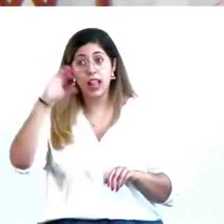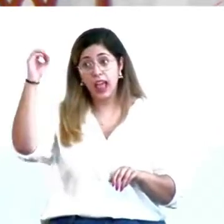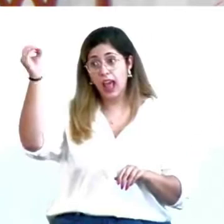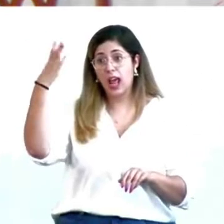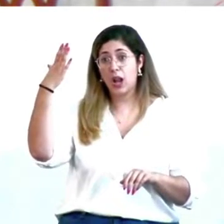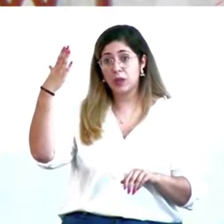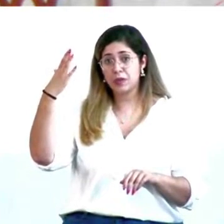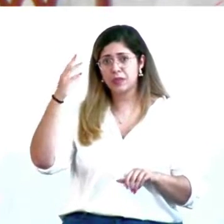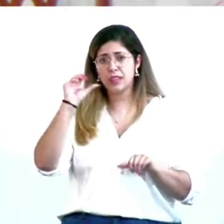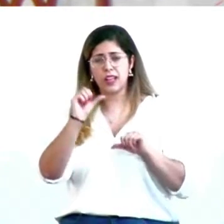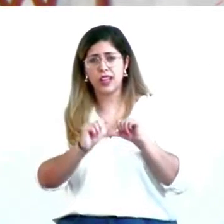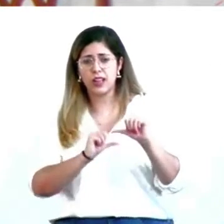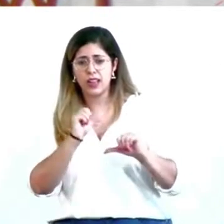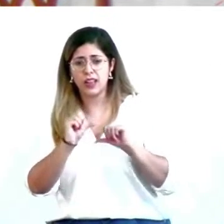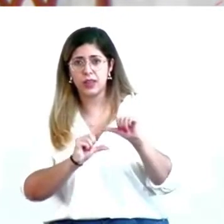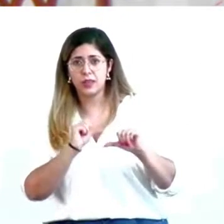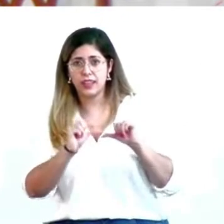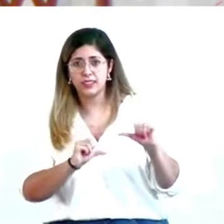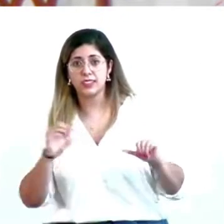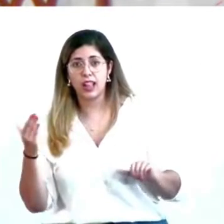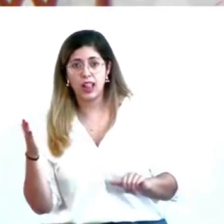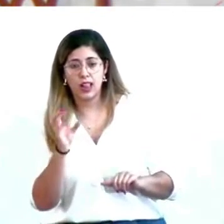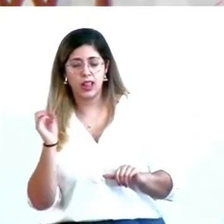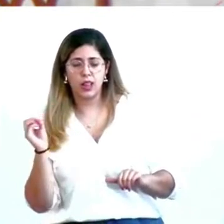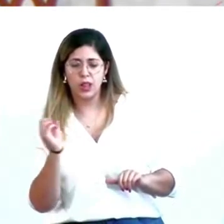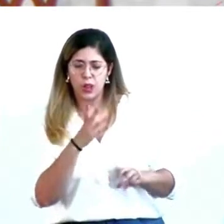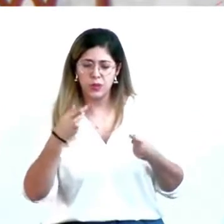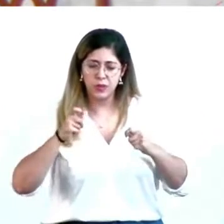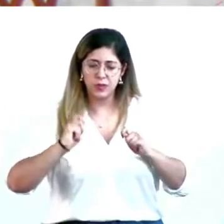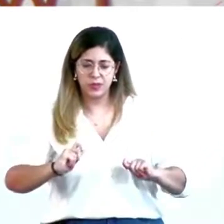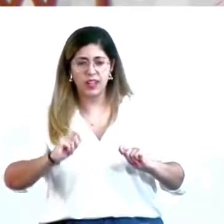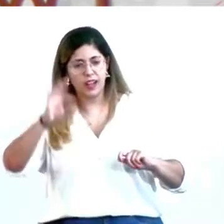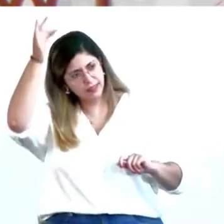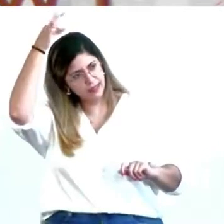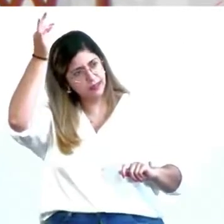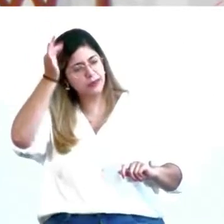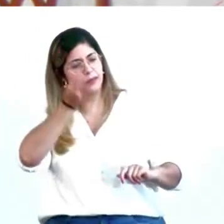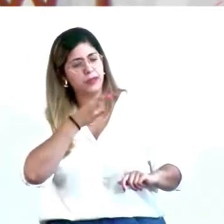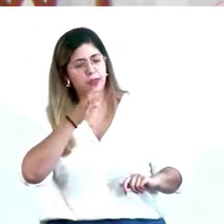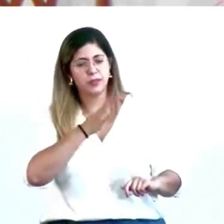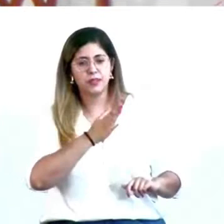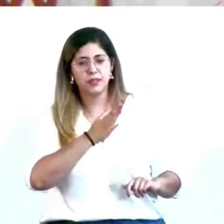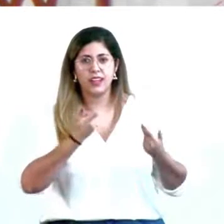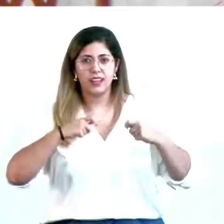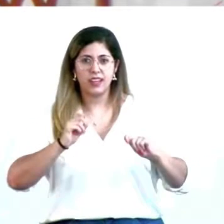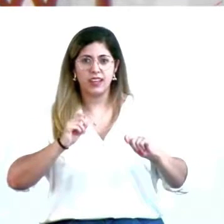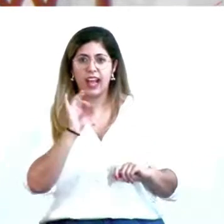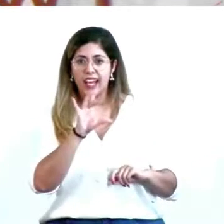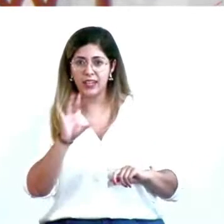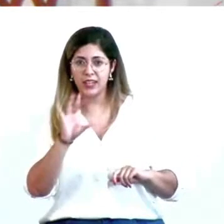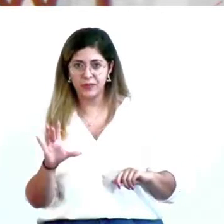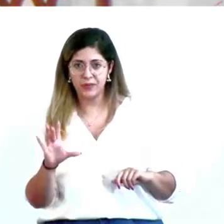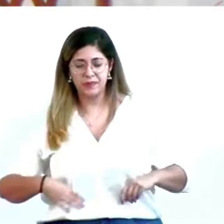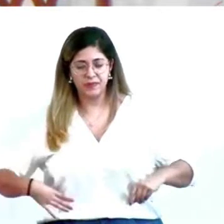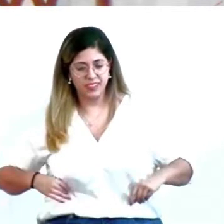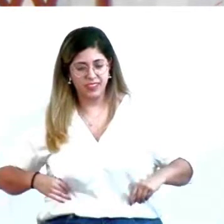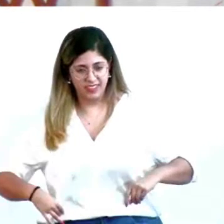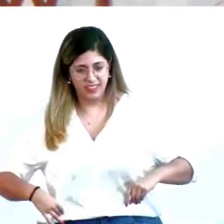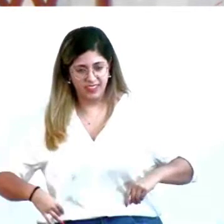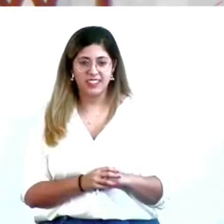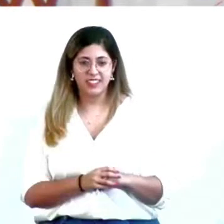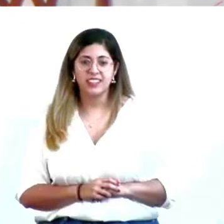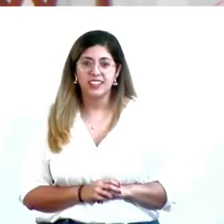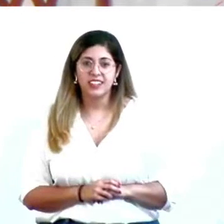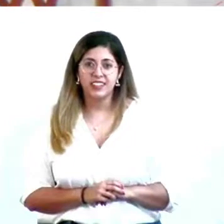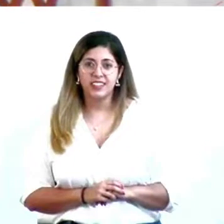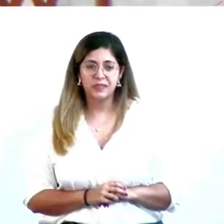a representação de todos aqueles que foram iluminados pelo Espírito Santo. Veja que Paulo aqui ele retoma o que no capítulo 2 ele